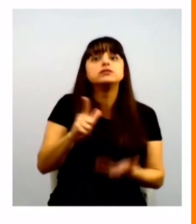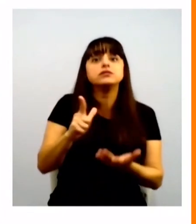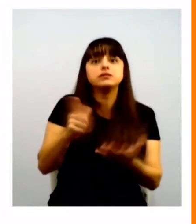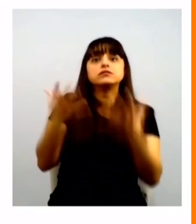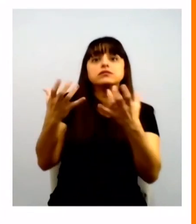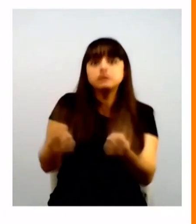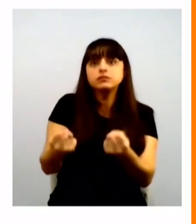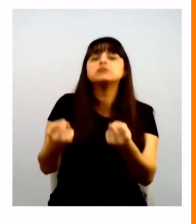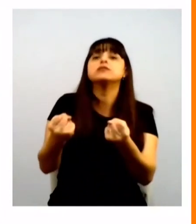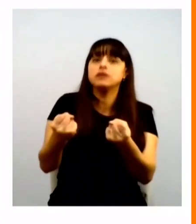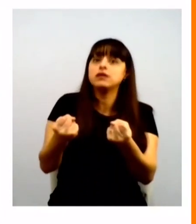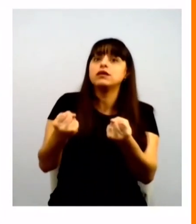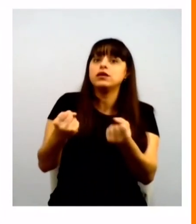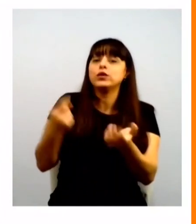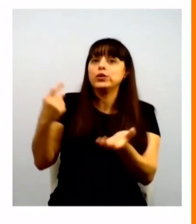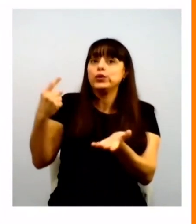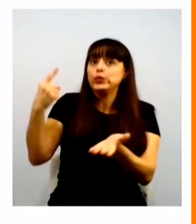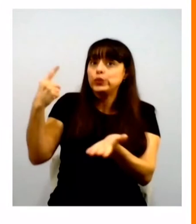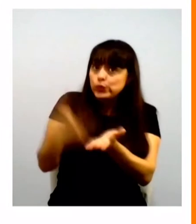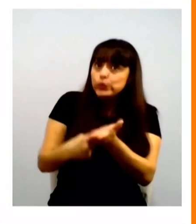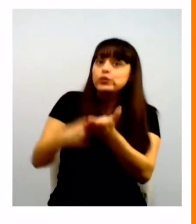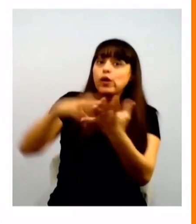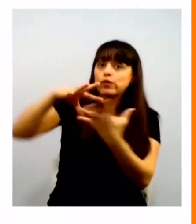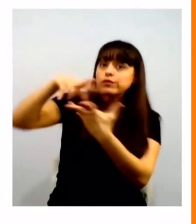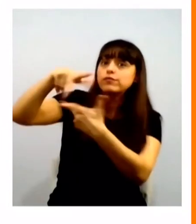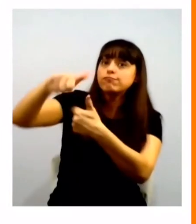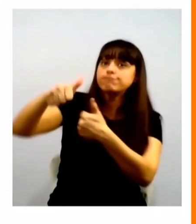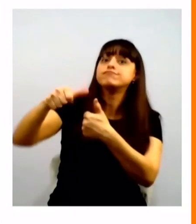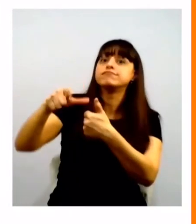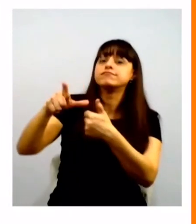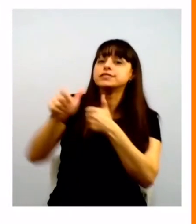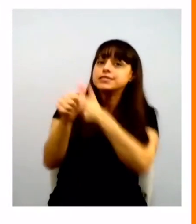este tenha mais autonomia e seu direito garantido?